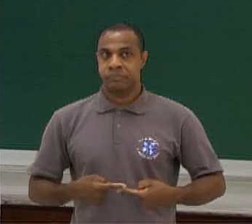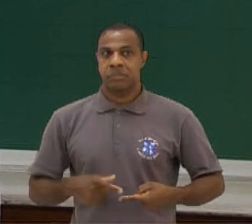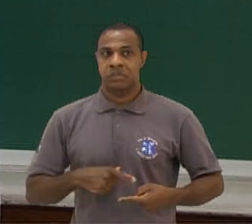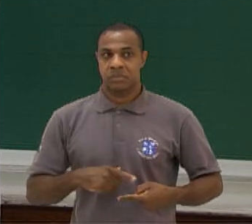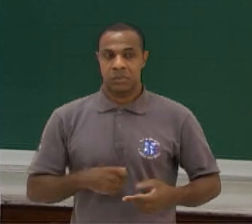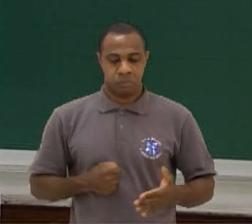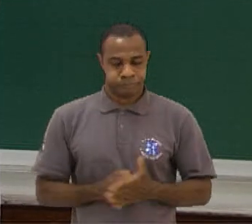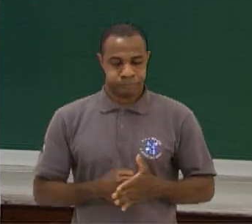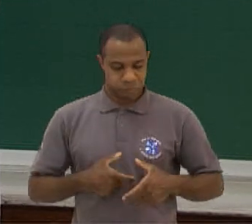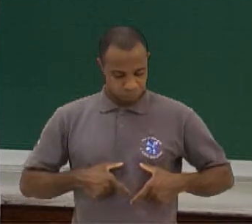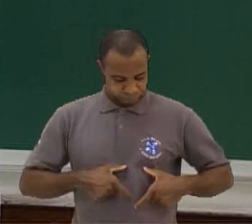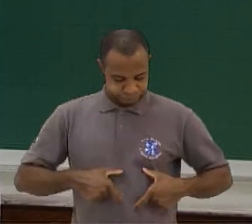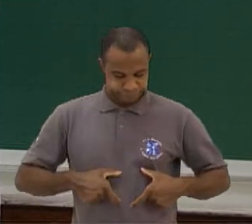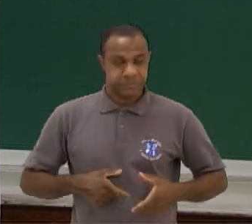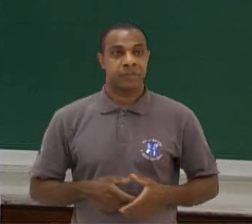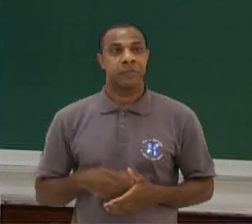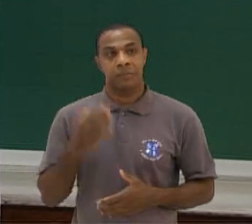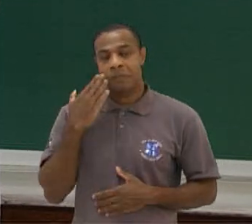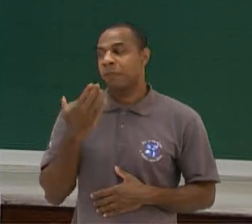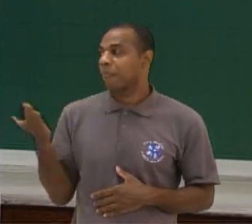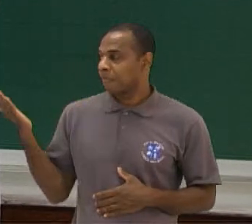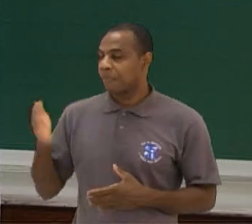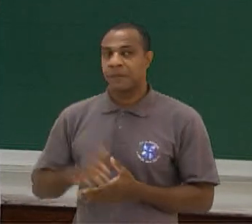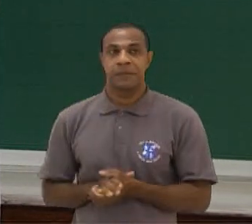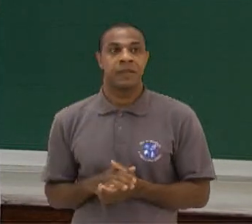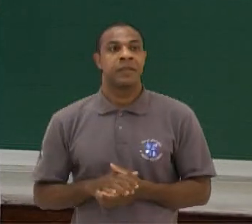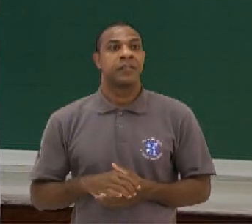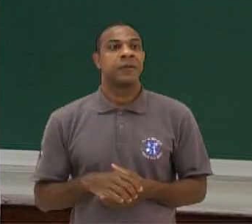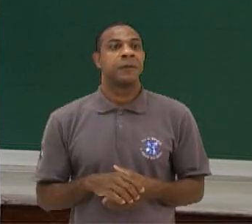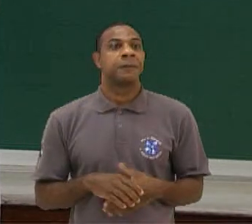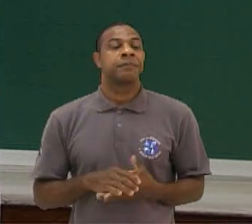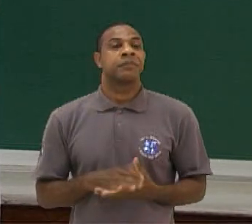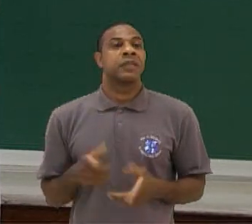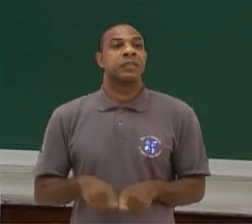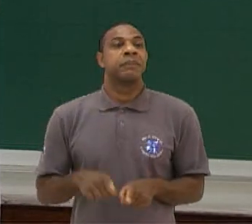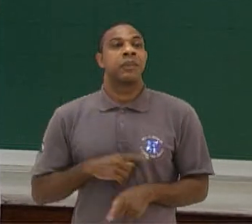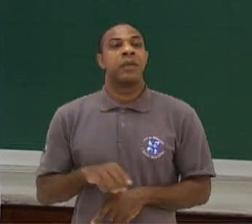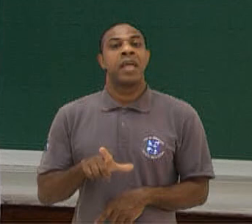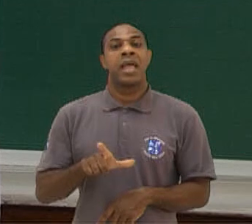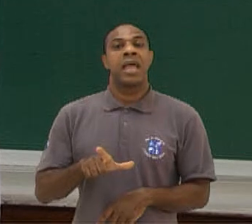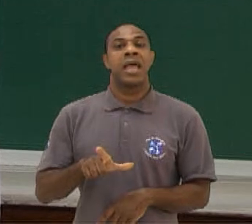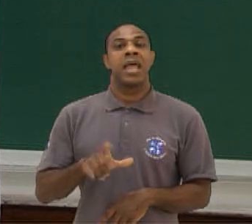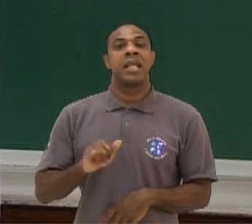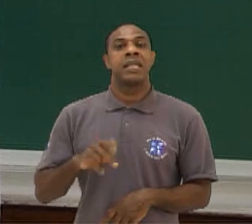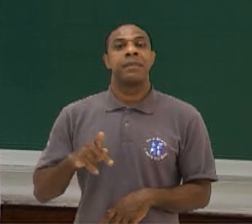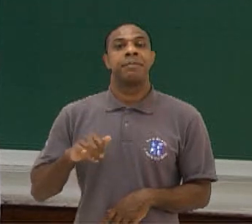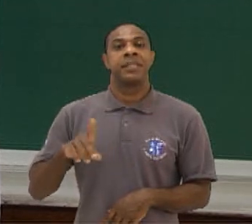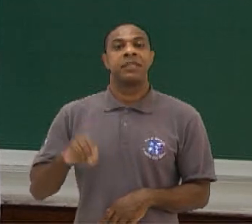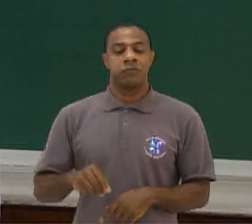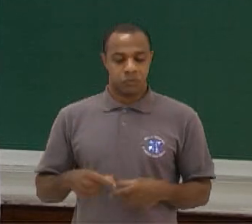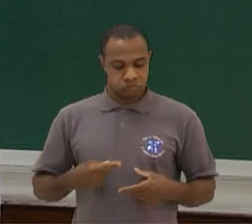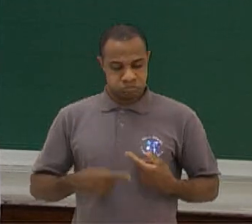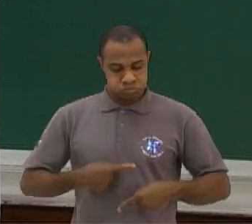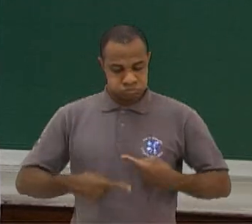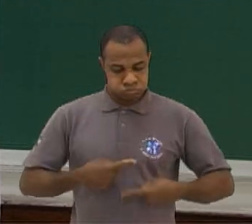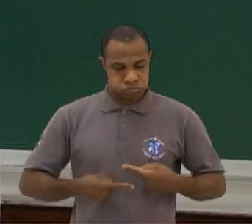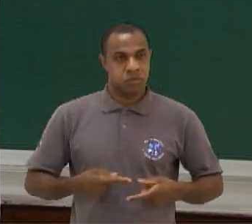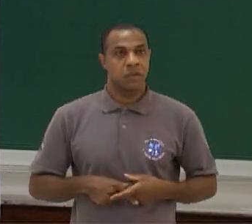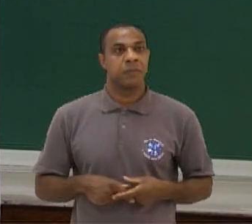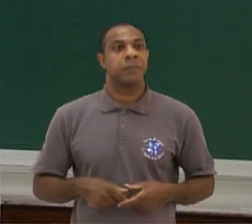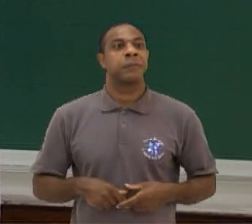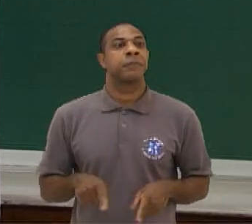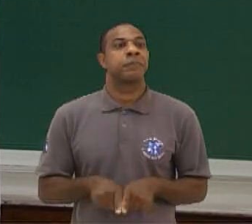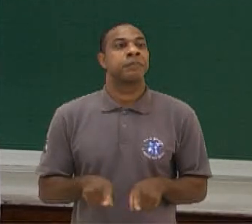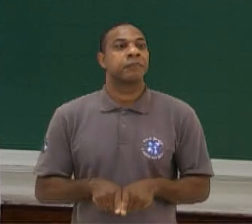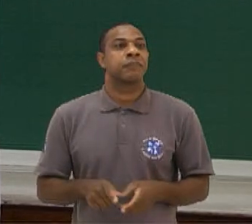protease degrada proteína, lipase degrada lipídio, amilase degrada amido. Tá? E no intestino